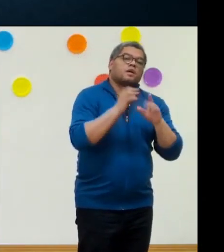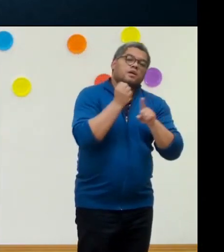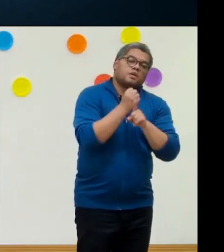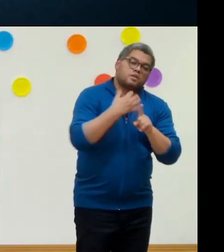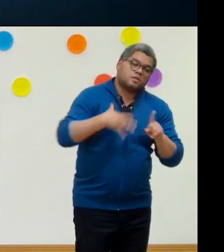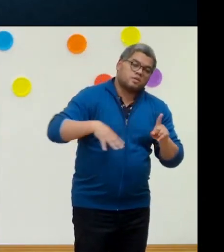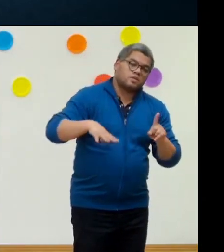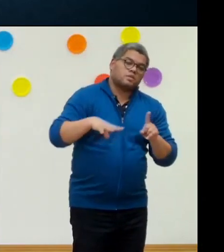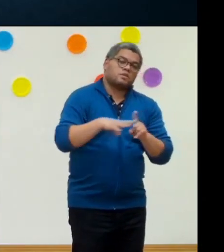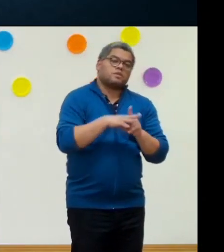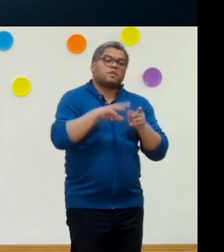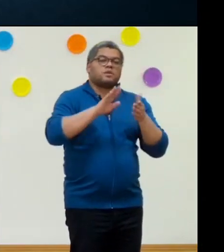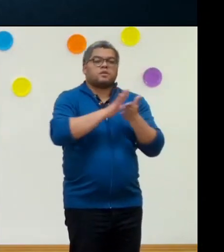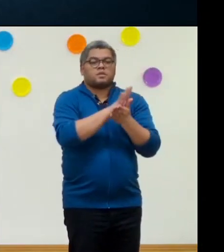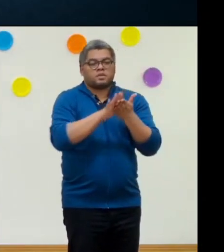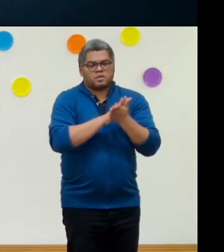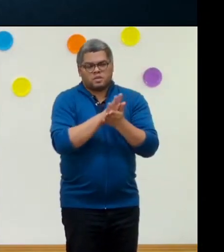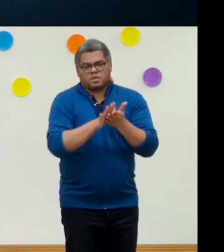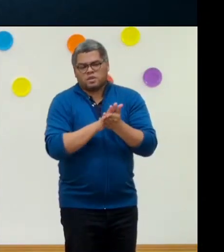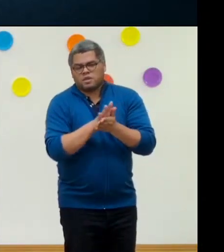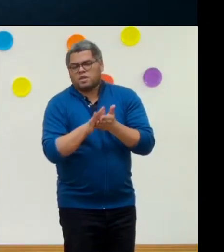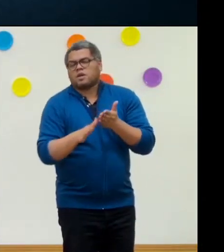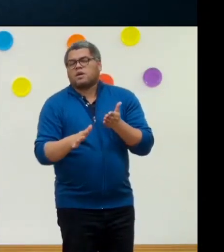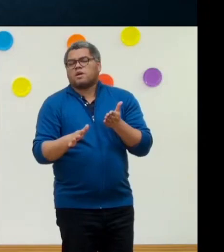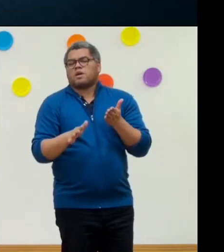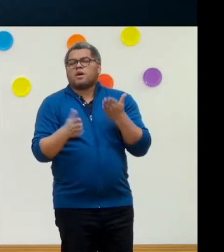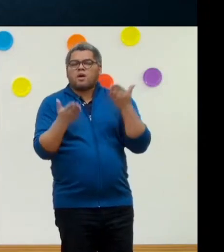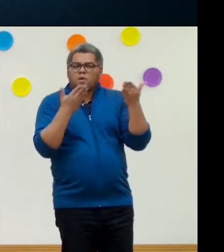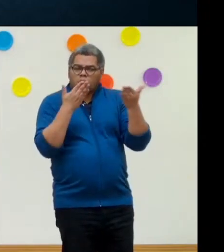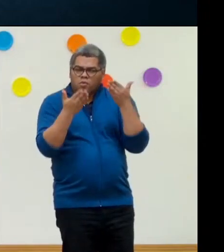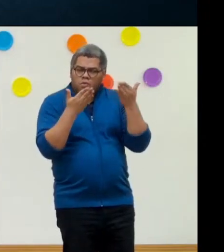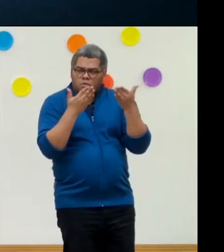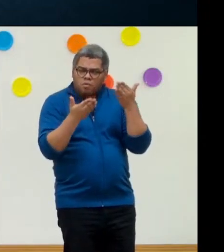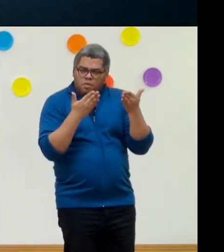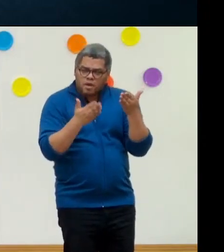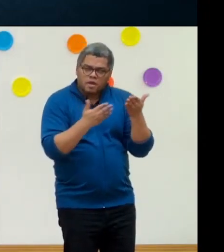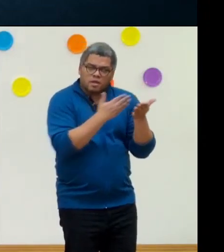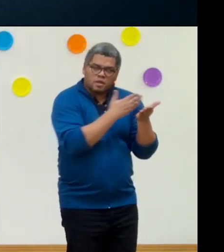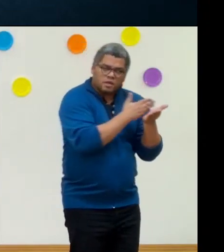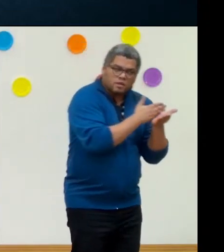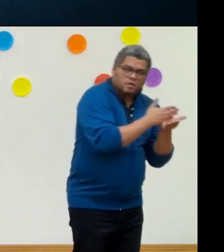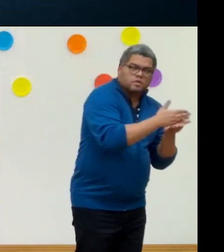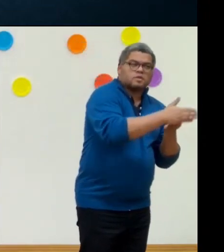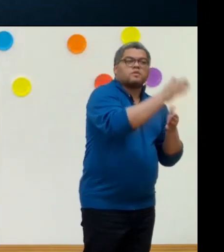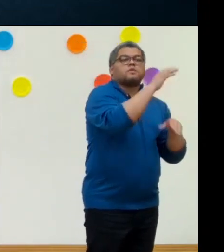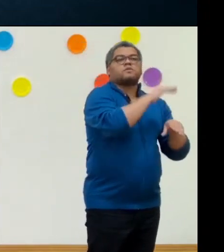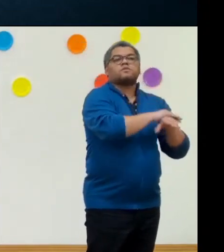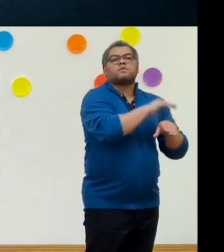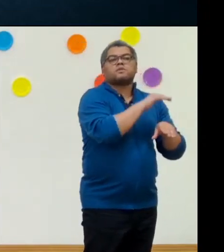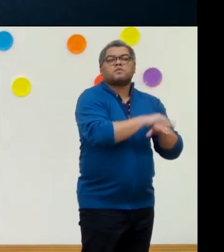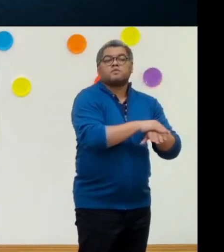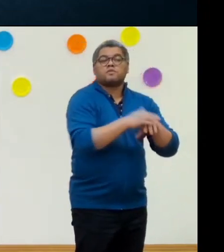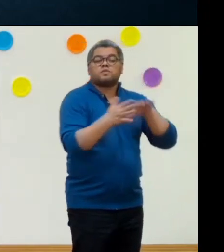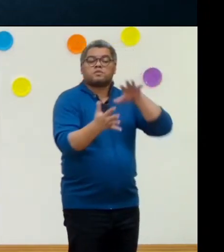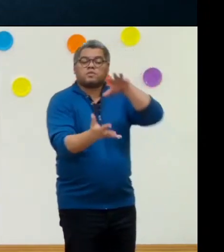um pouquinho e olha para mim, faz a relação da introdução que eu fiz, do buraco que o mundo